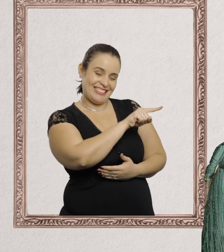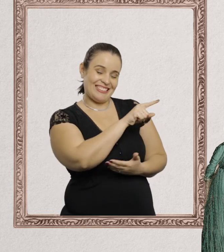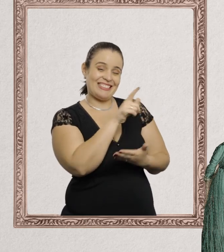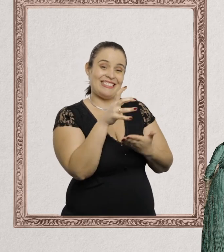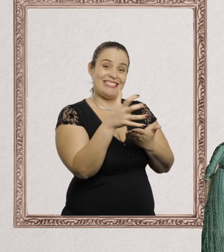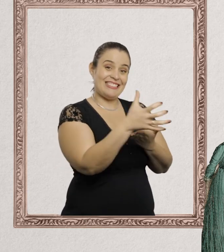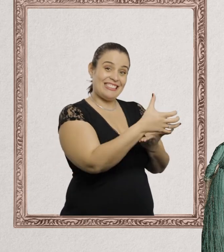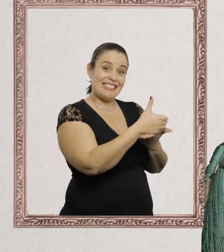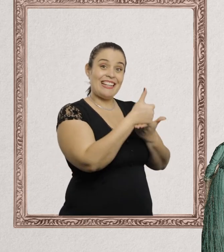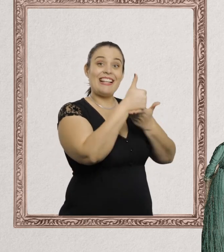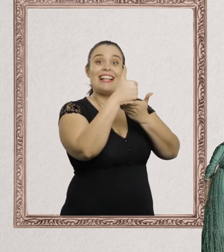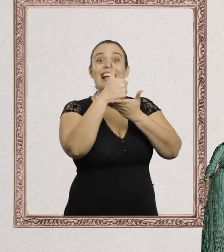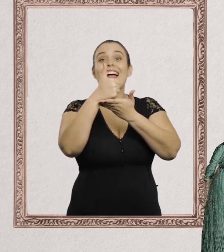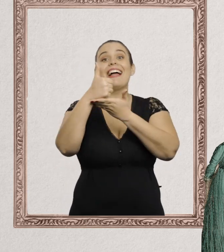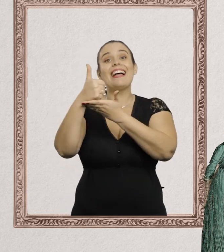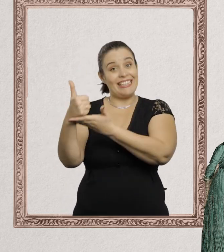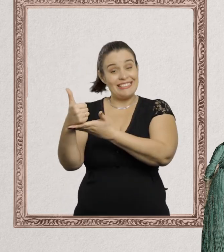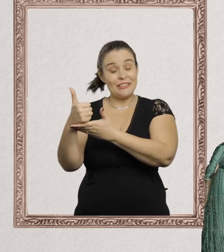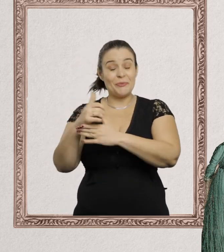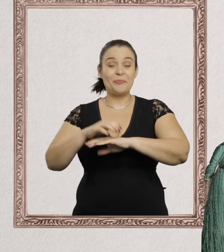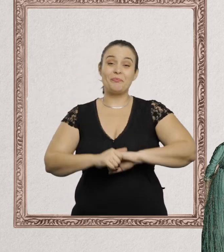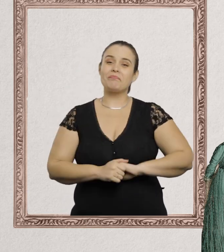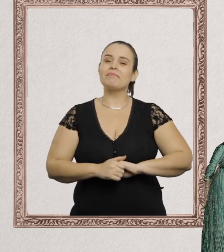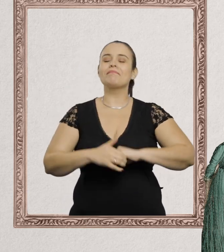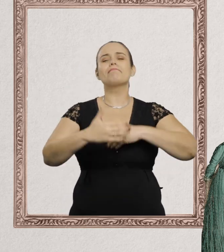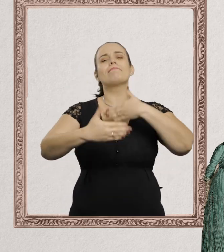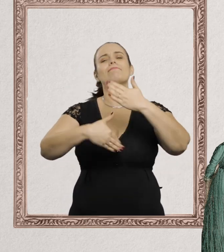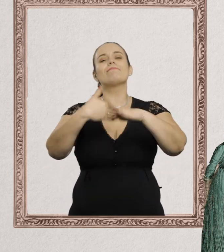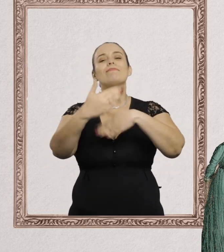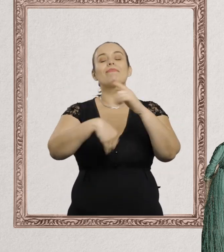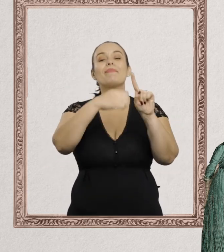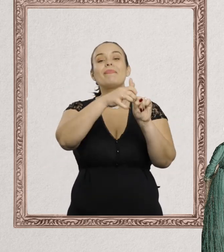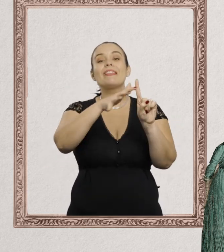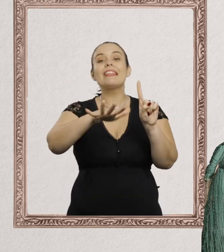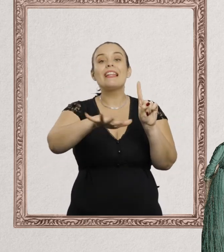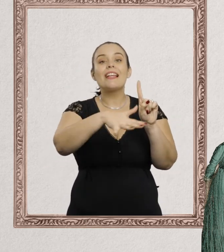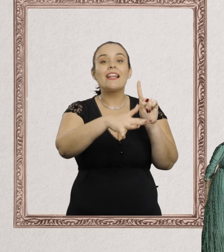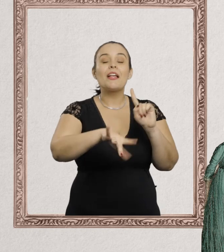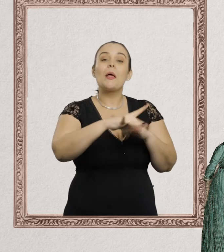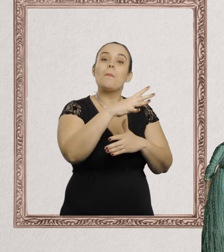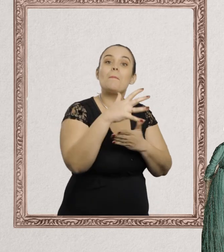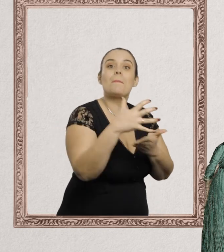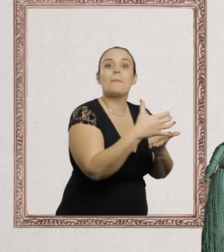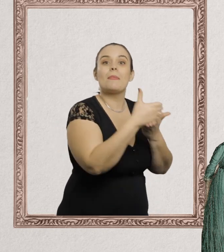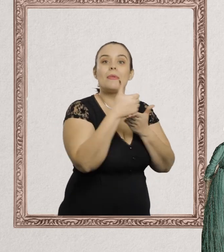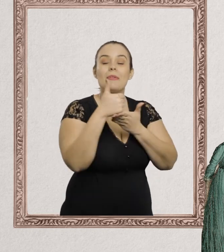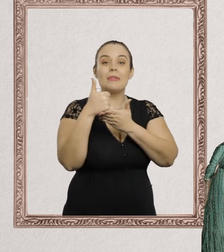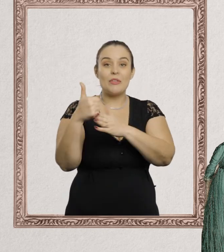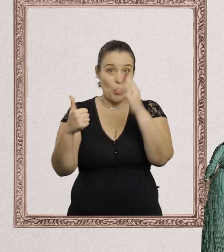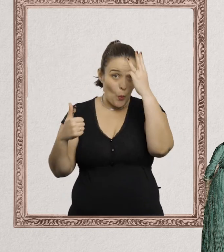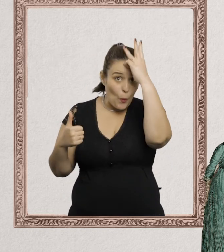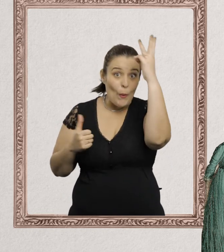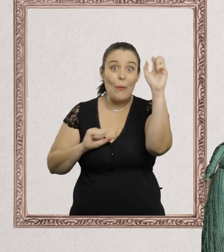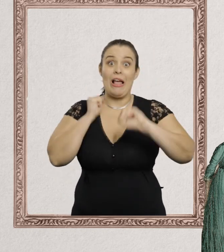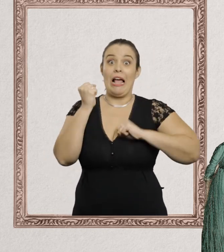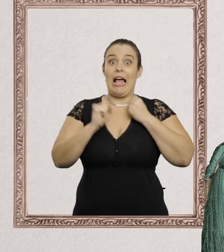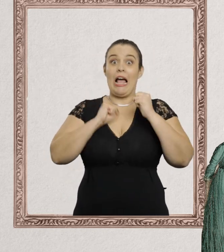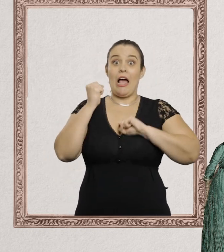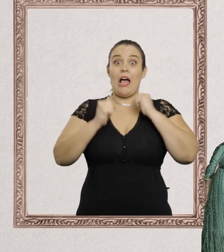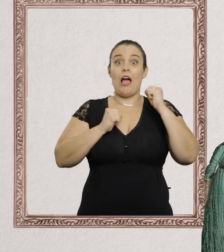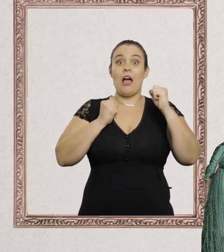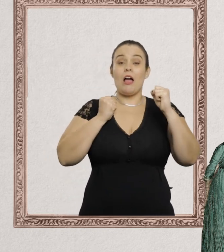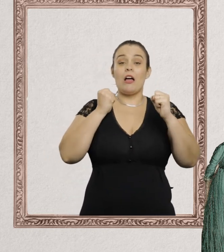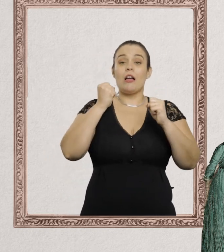para buscá-la. Peter veio buscar Wendy na primavera. Wendy estava ansiosa para conversar com Peter.